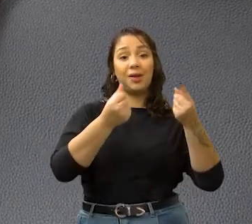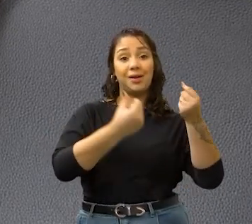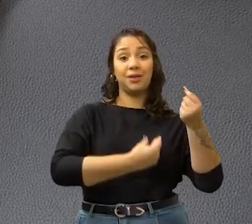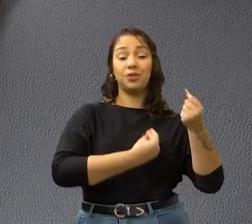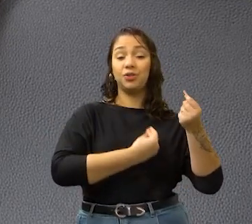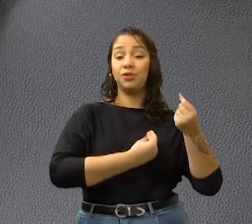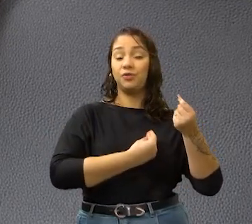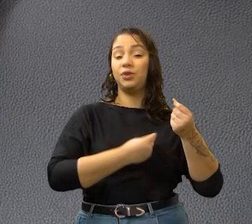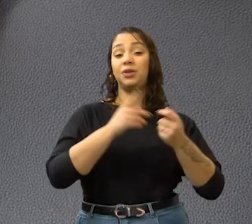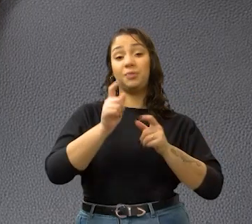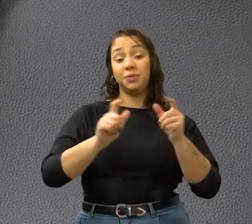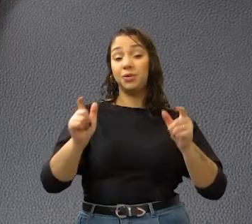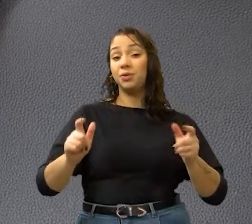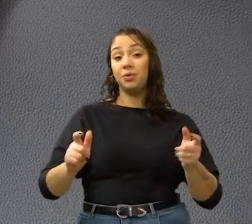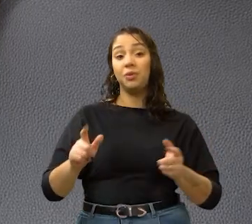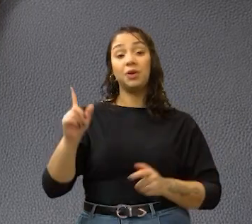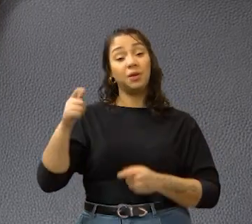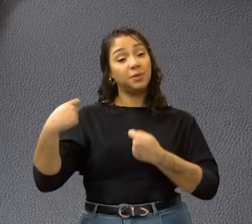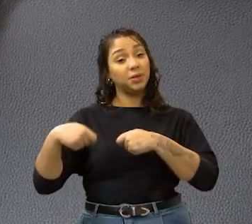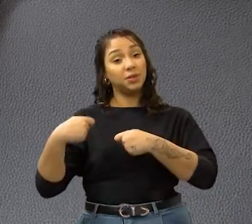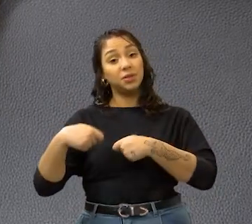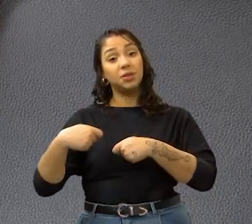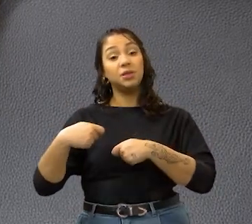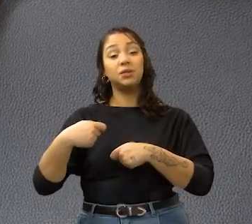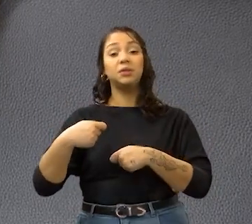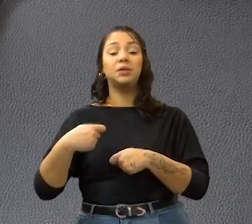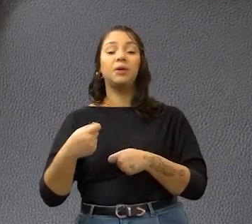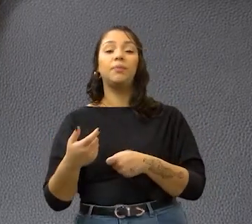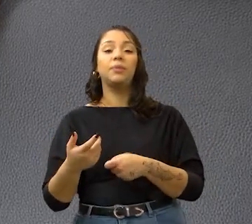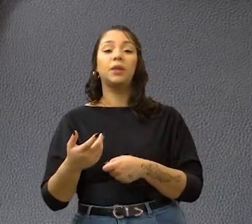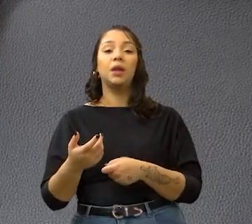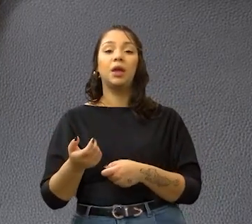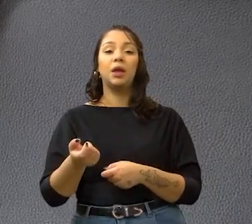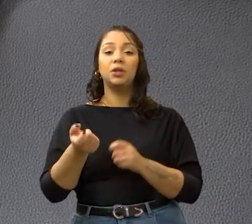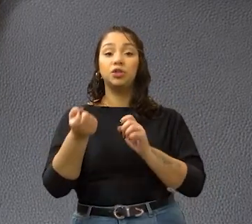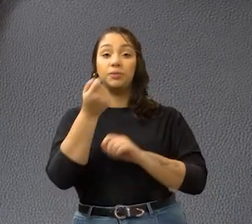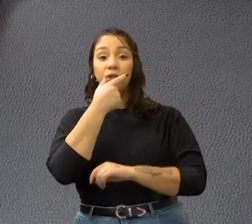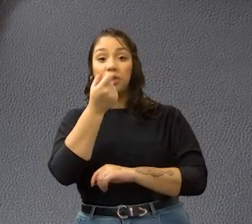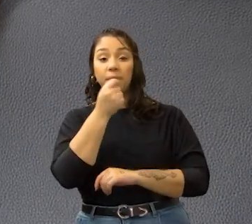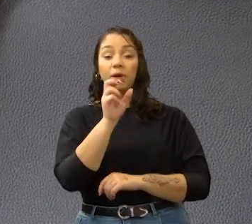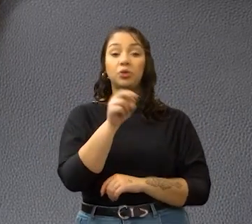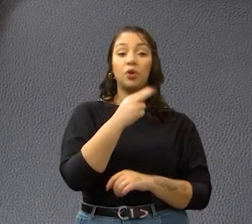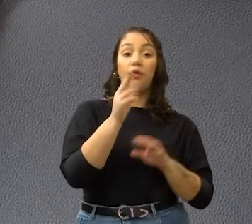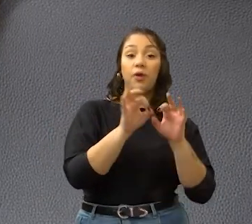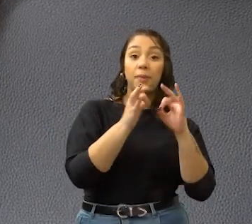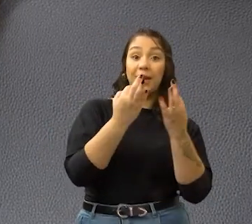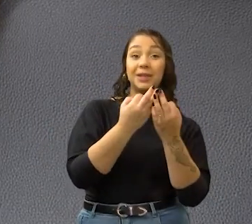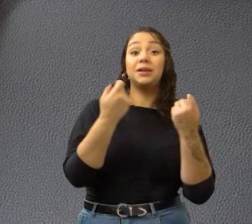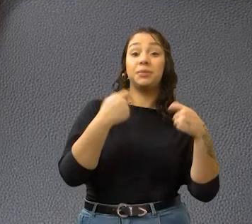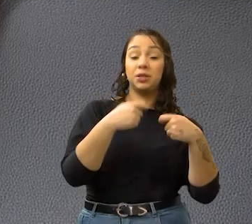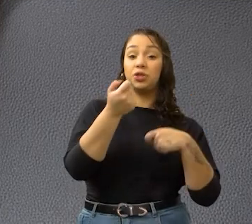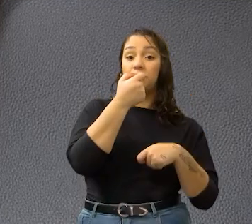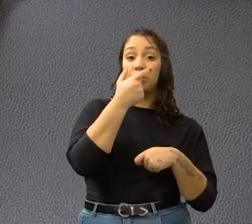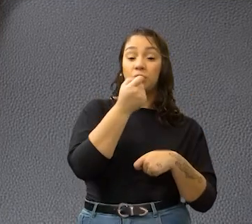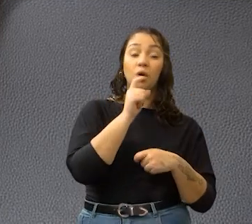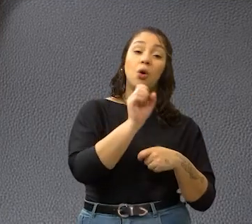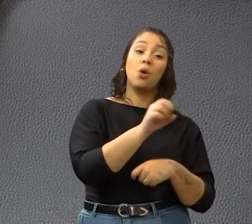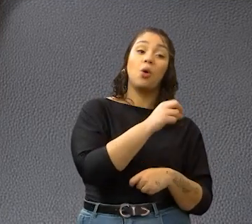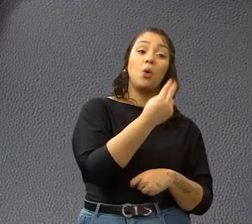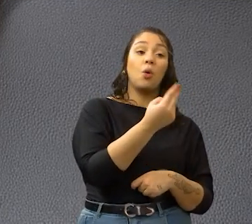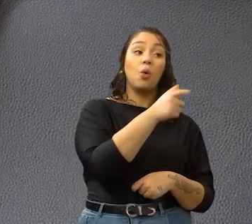de vida para muitas pessoas, seja quem precisa de um medicamento, ou parente de pessoas que precisam de medicamento, ou de alguém que já